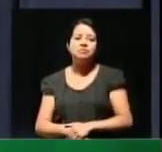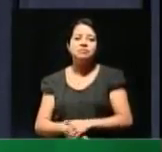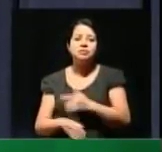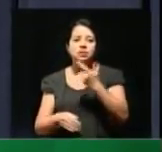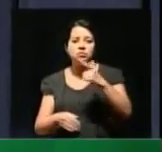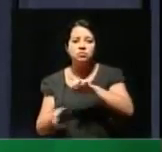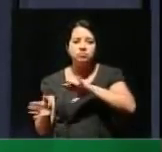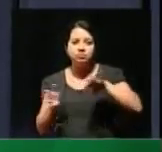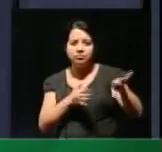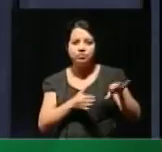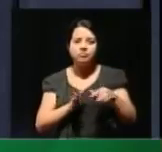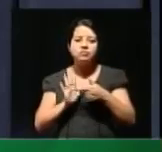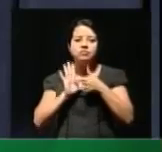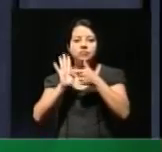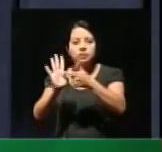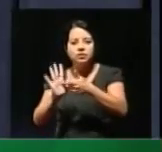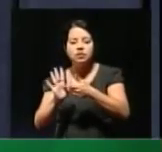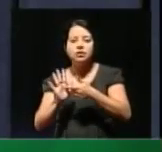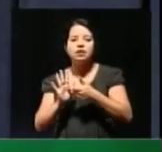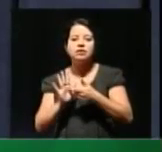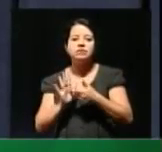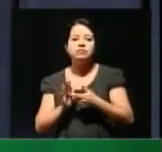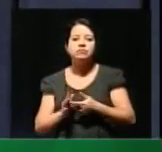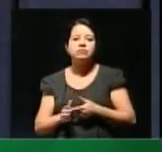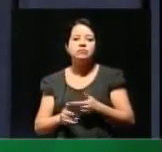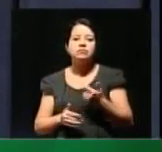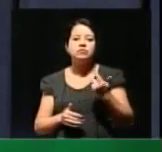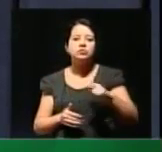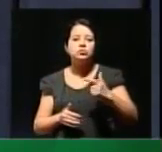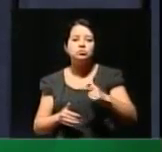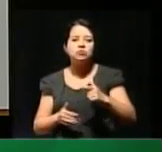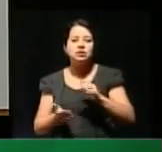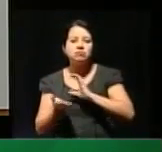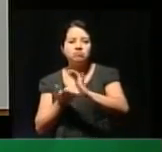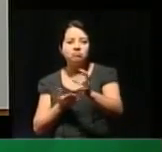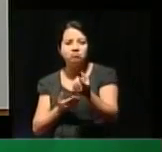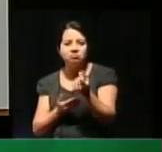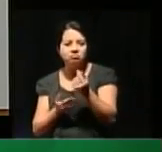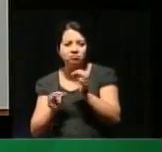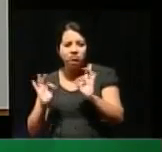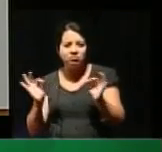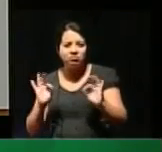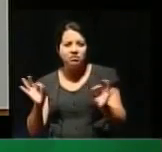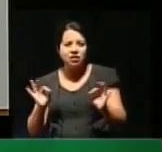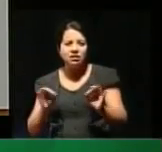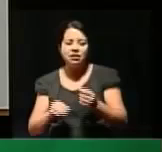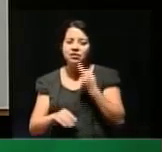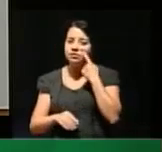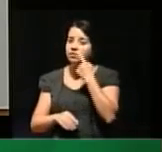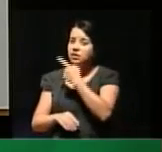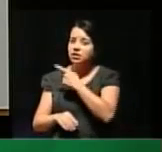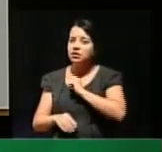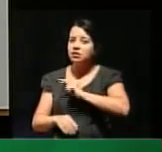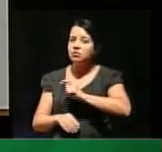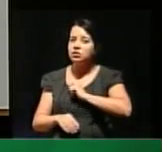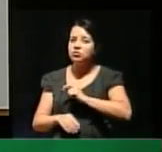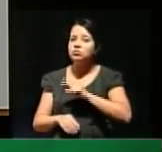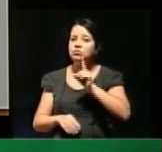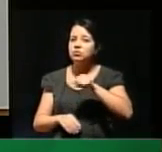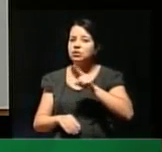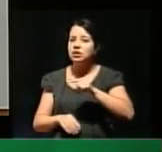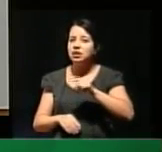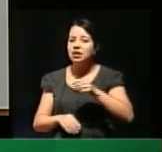E aí, isso é só para mostrar. Se você mantiver o cenário de investimento, se você olhar ali, olha, o azul são as